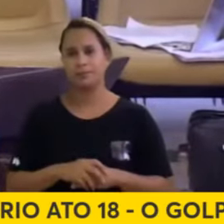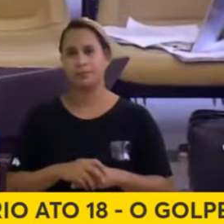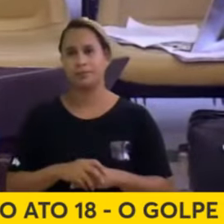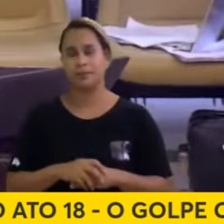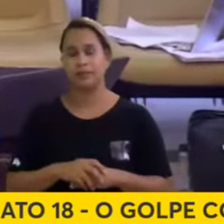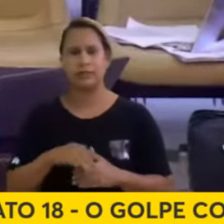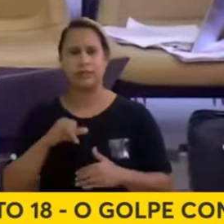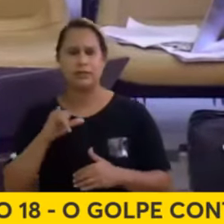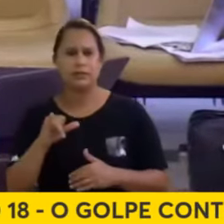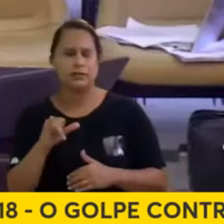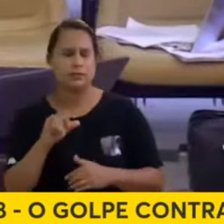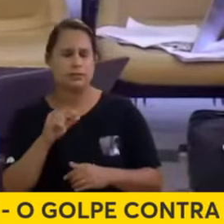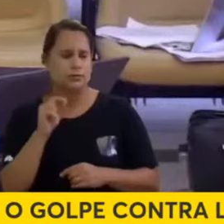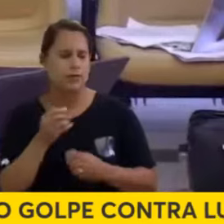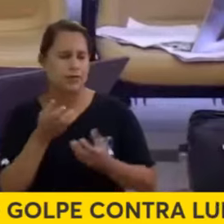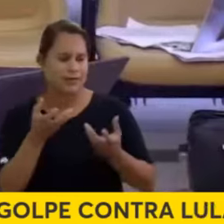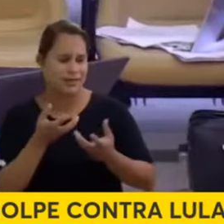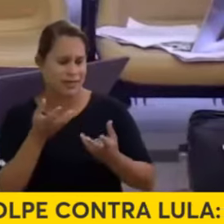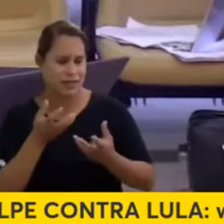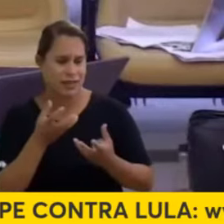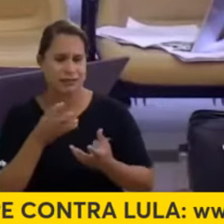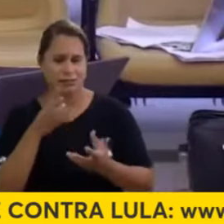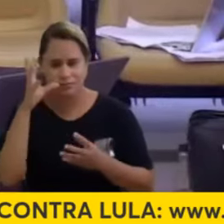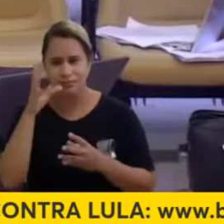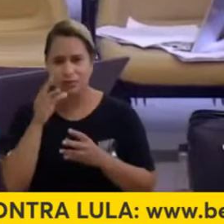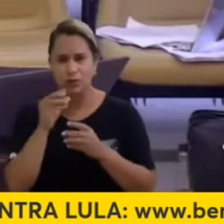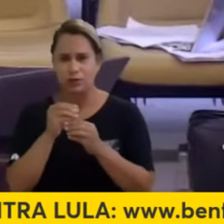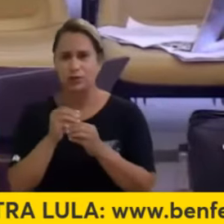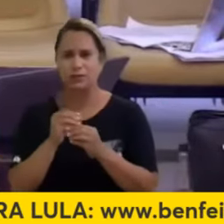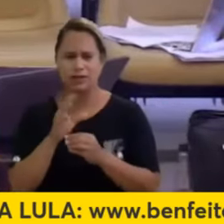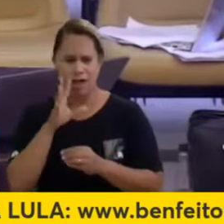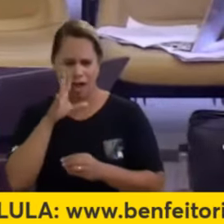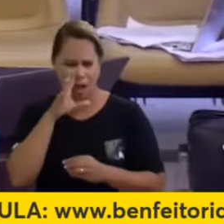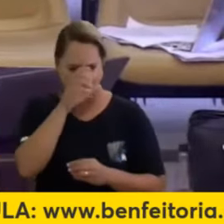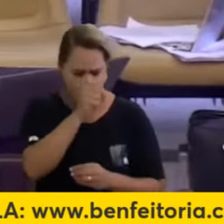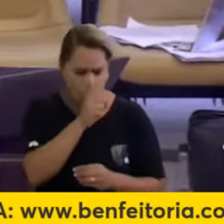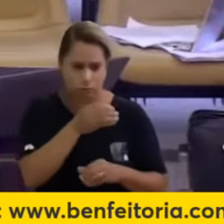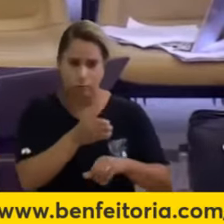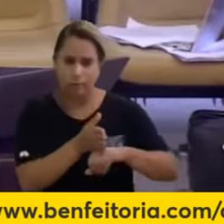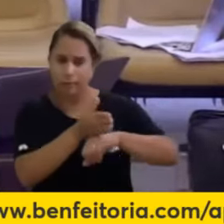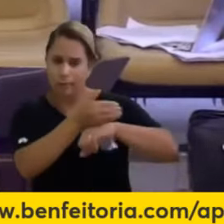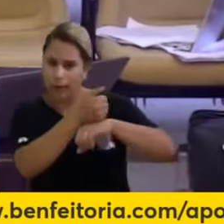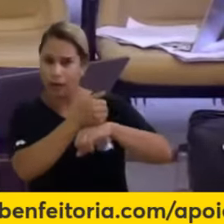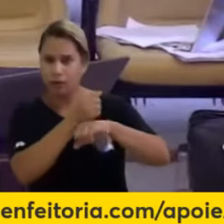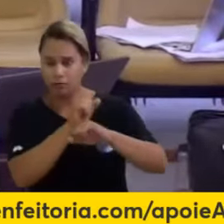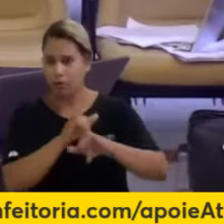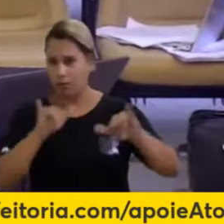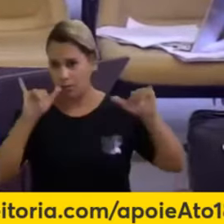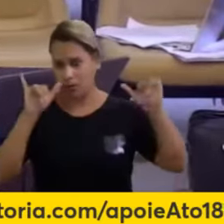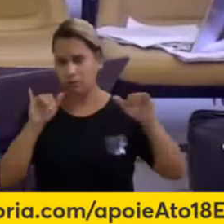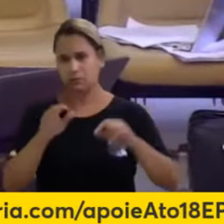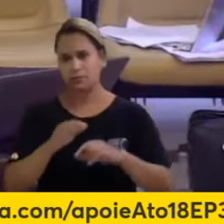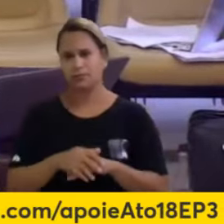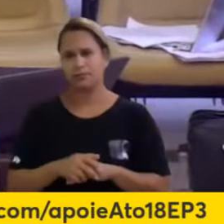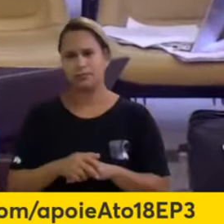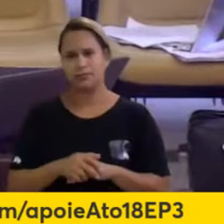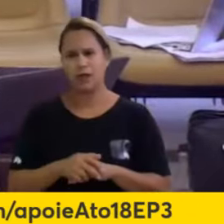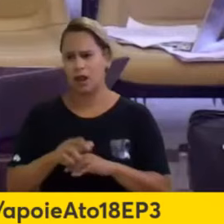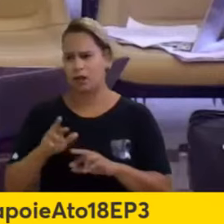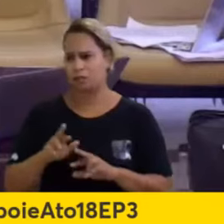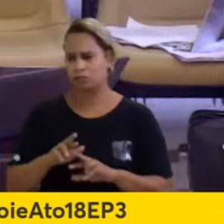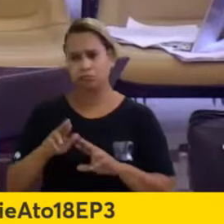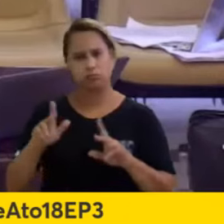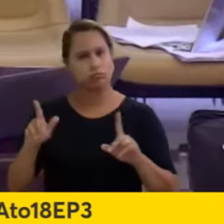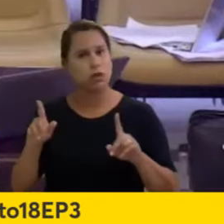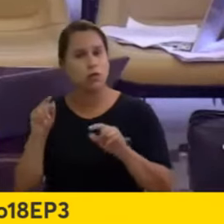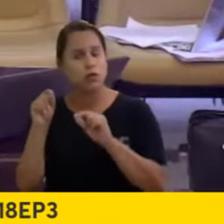pretende considerar isso como abuso na pré-campanha Ora se não é algo se é um indiferente legal para